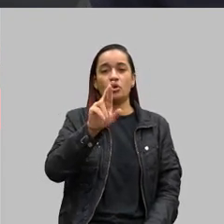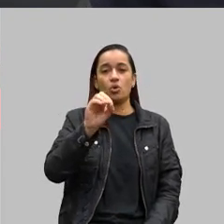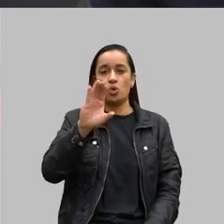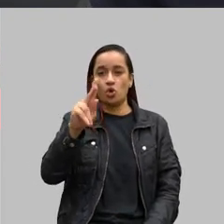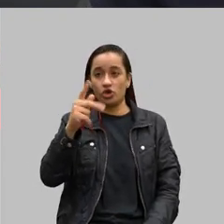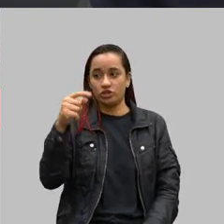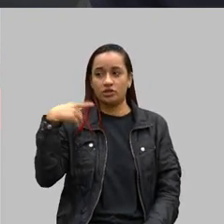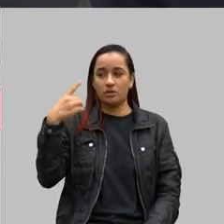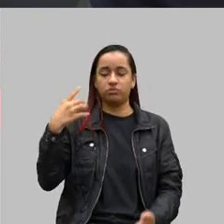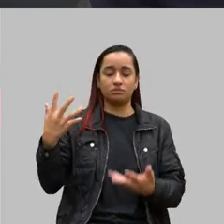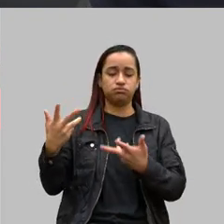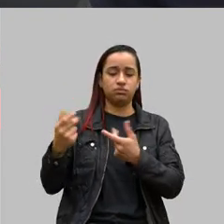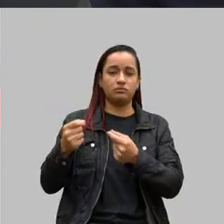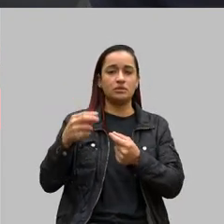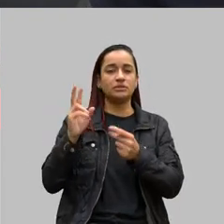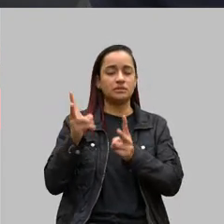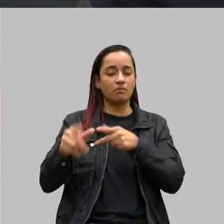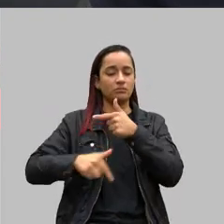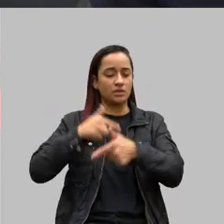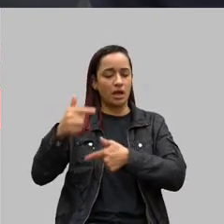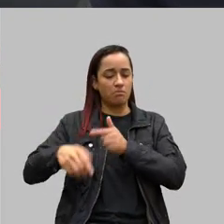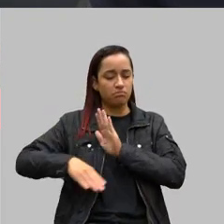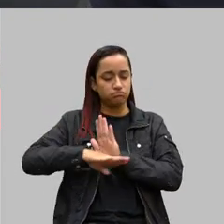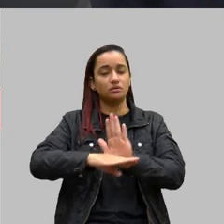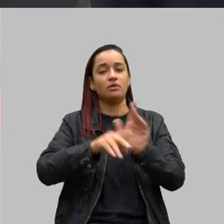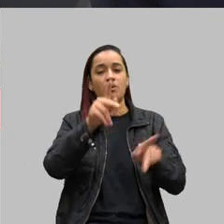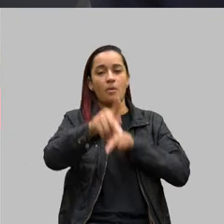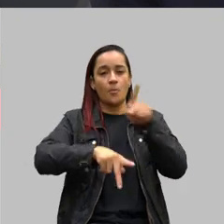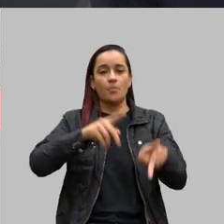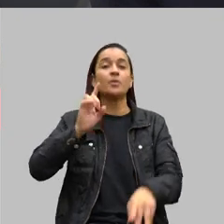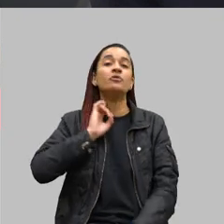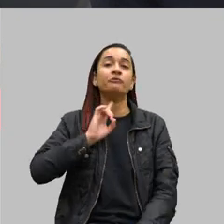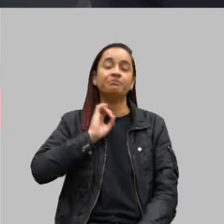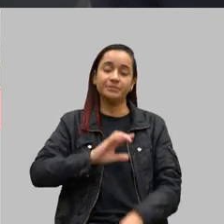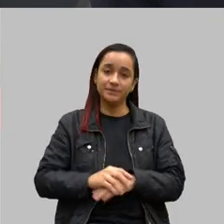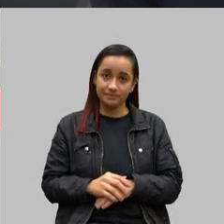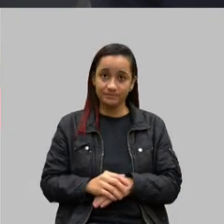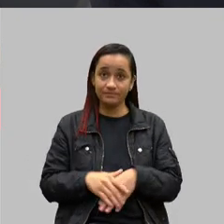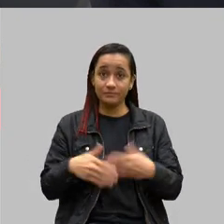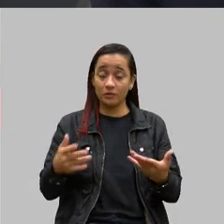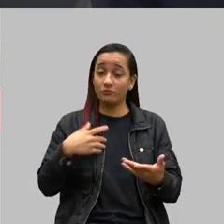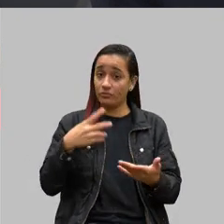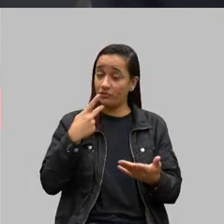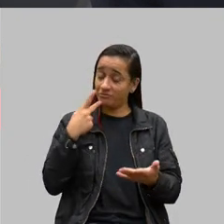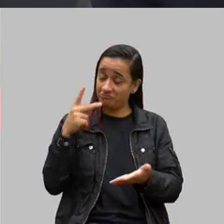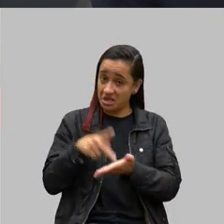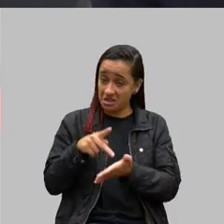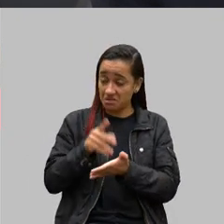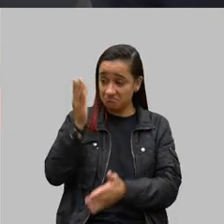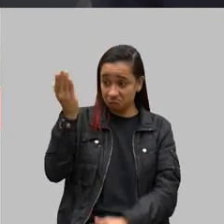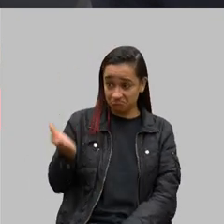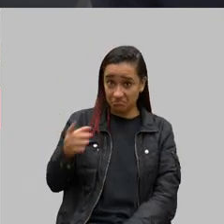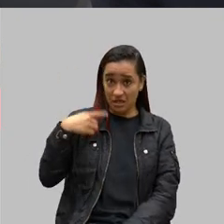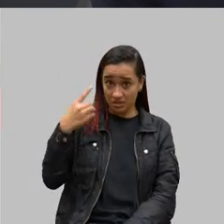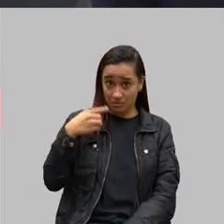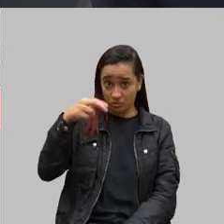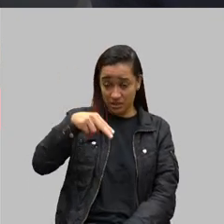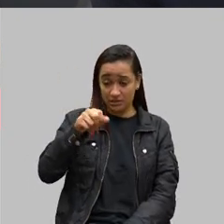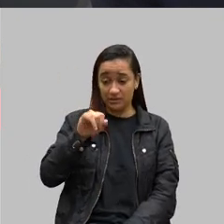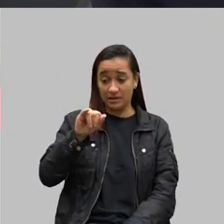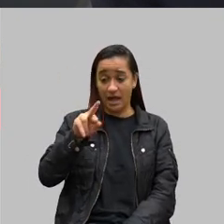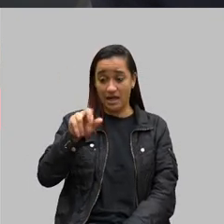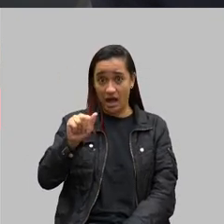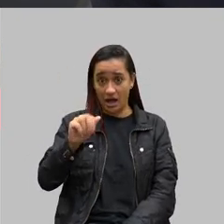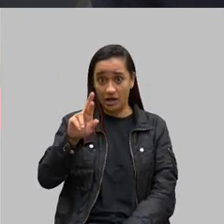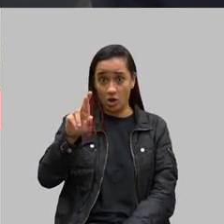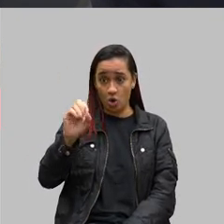prol dos mineiros das mineiras digo a vocês aqui o meu testemunho secretário deputada anara Rocha tinha eventos fora